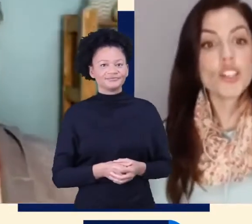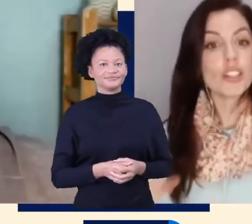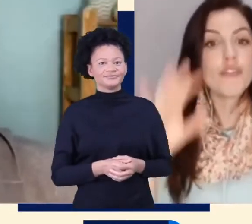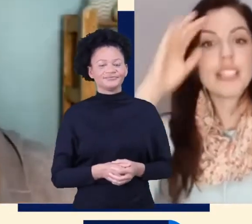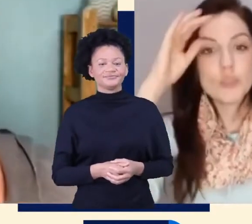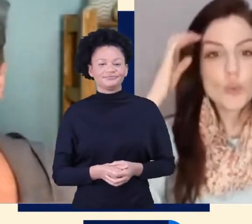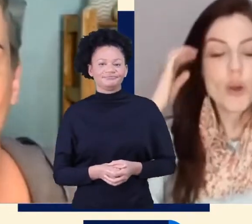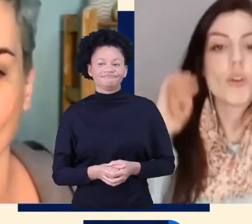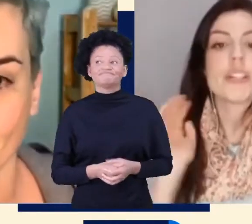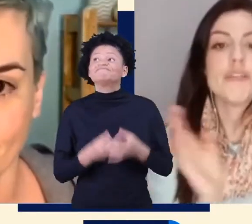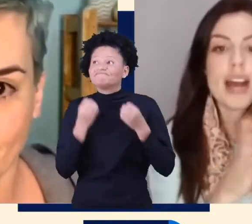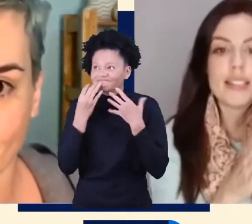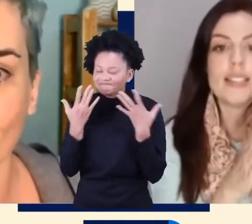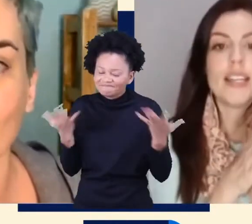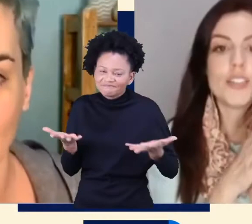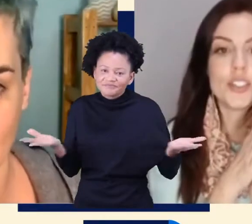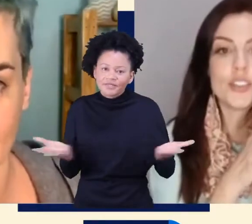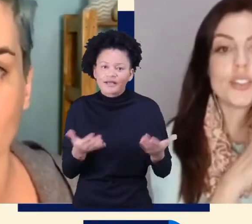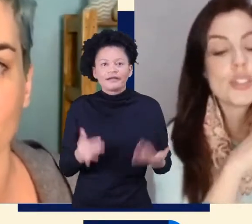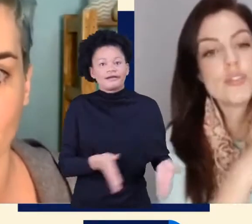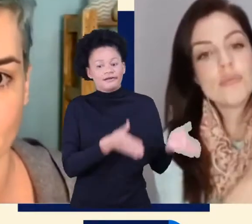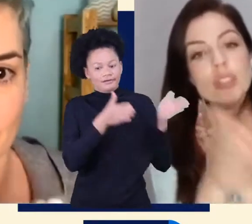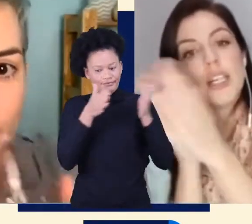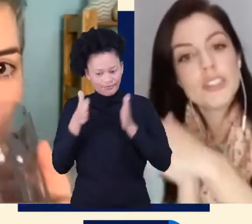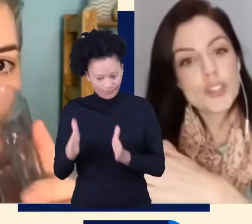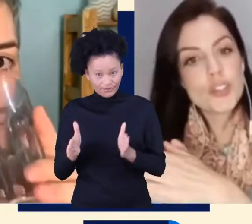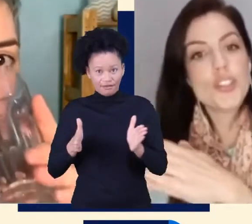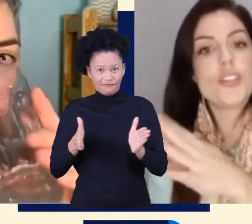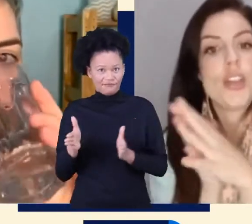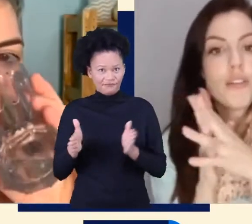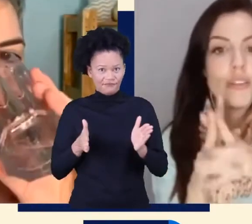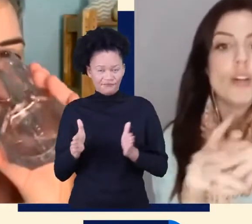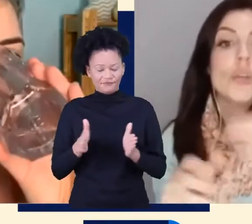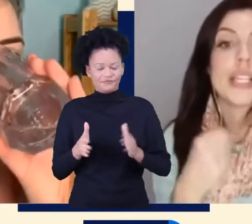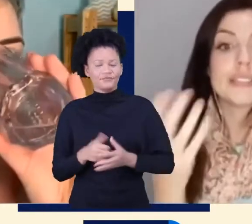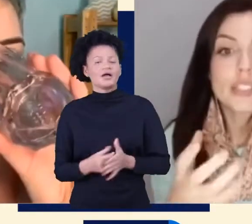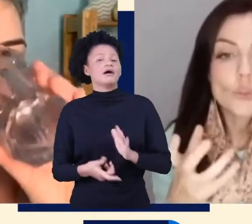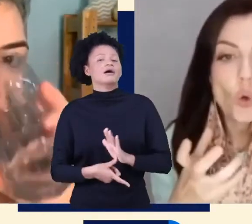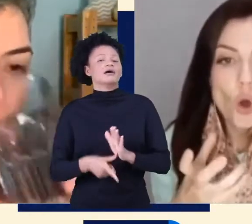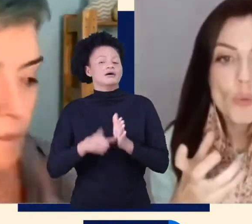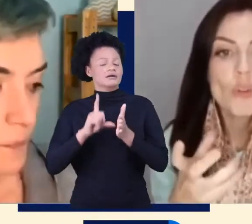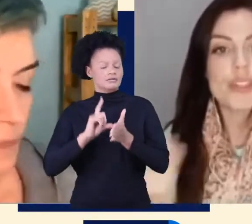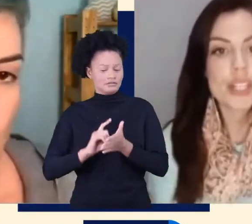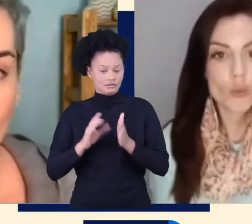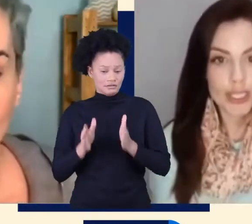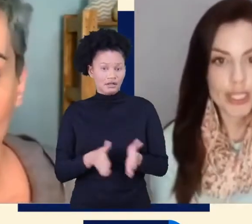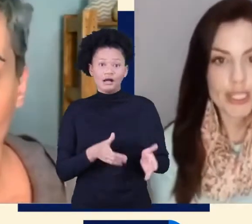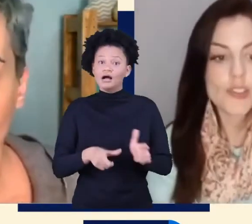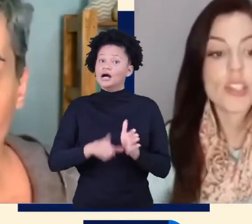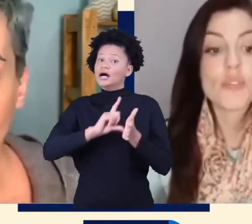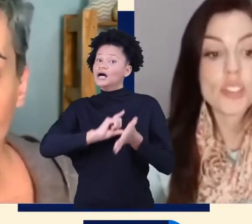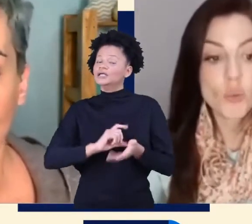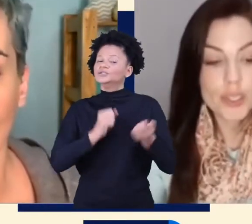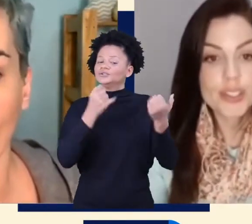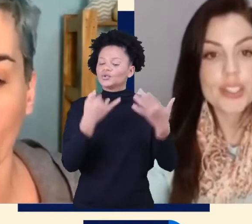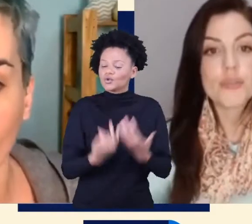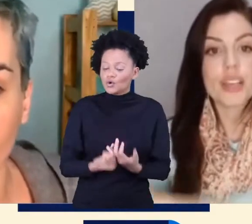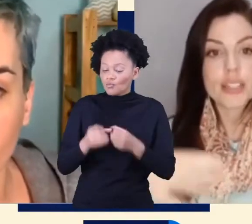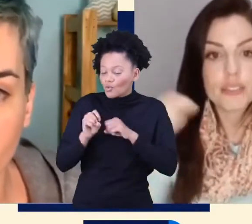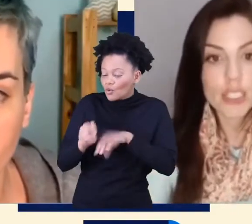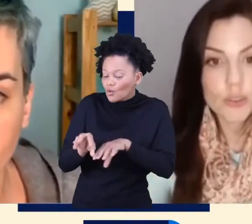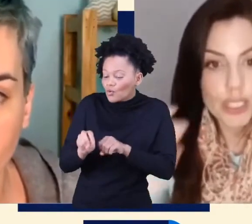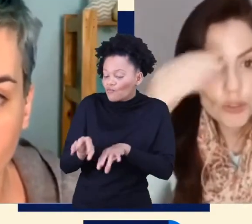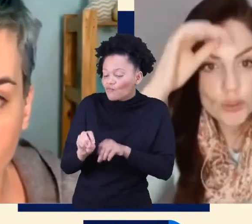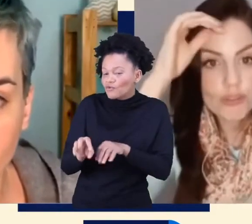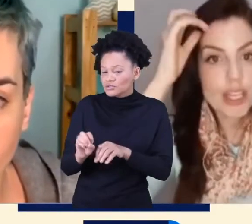agora a gente já está falando de uma outra fase, né, gente? Então, antes a gente estava orientando como conversar com a criança, que você não precisa